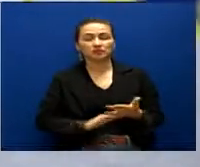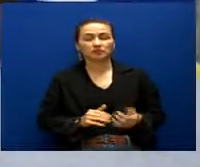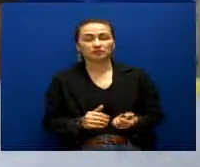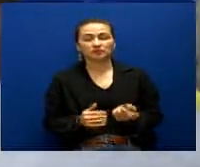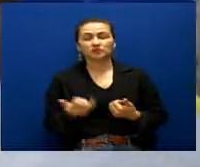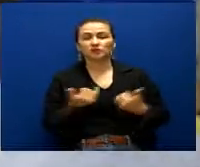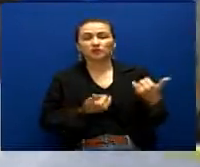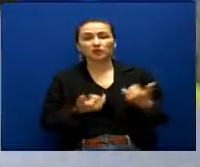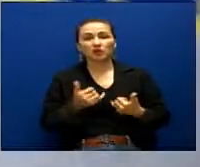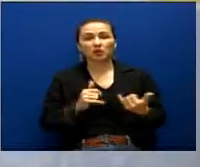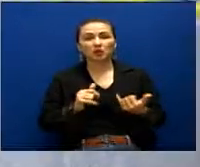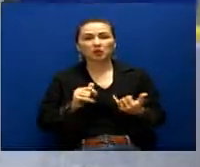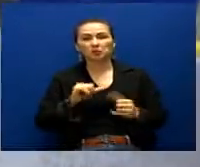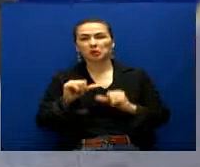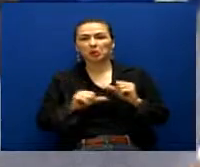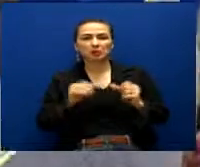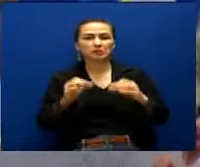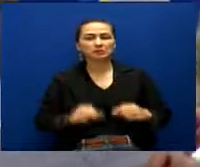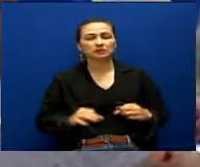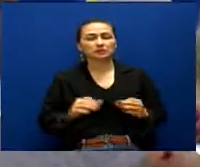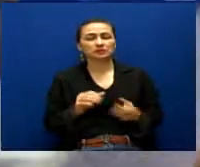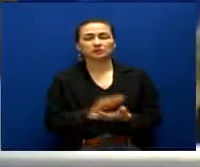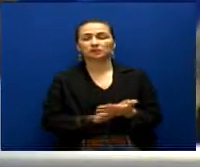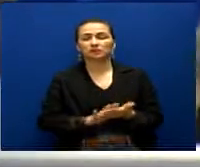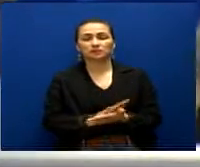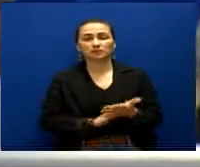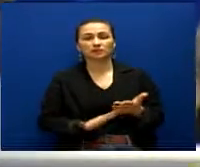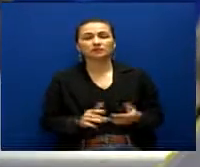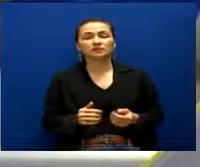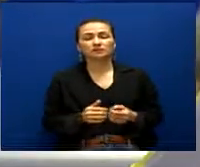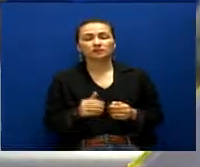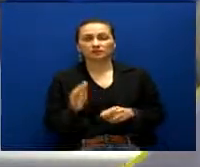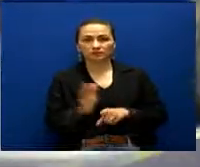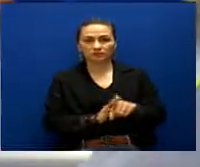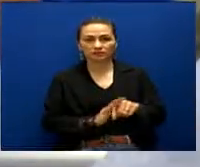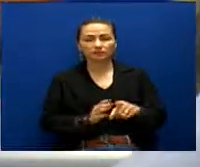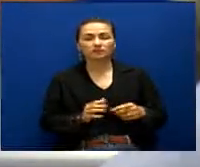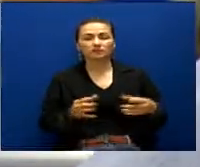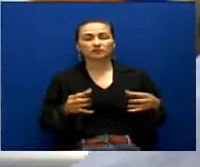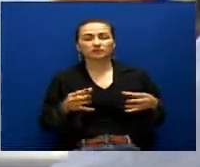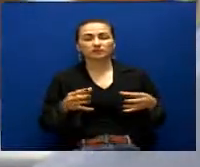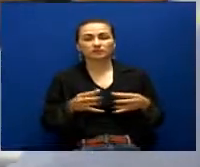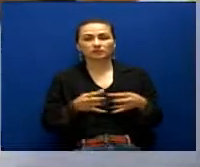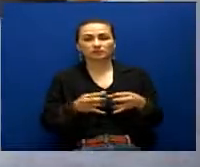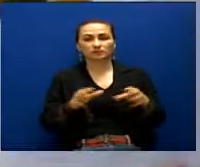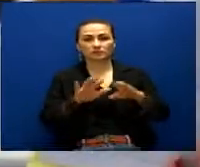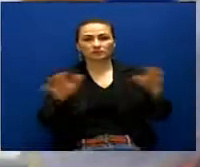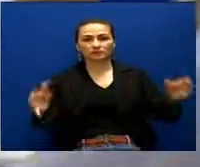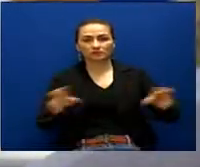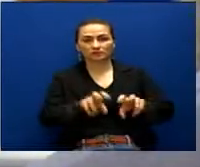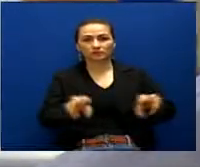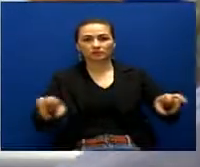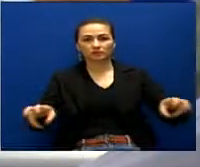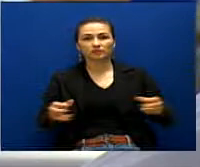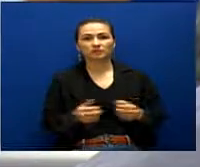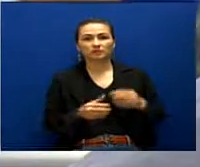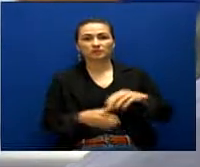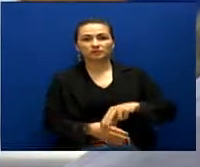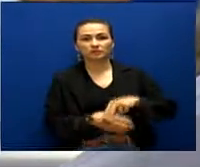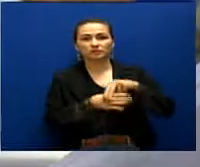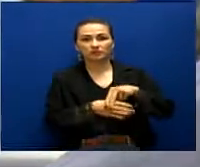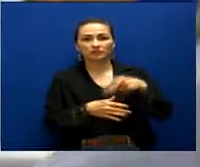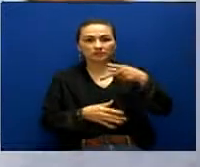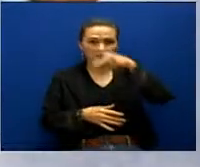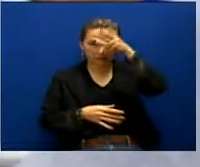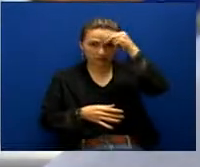informação dessas correções. E daí eu coloco a pergunta à mesa, né? Faço questionamento, não só à mesa, mas o líder do governo,